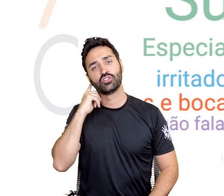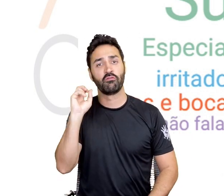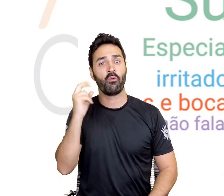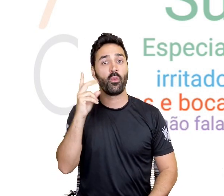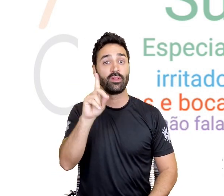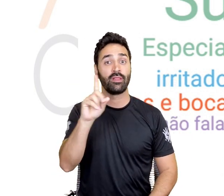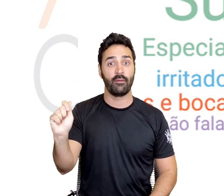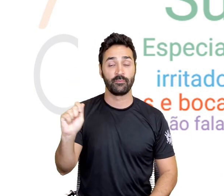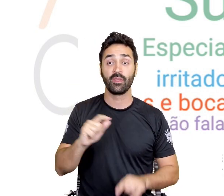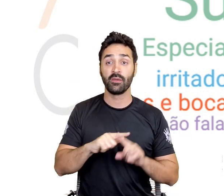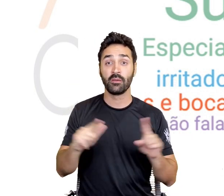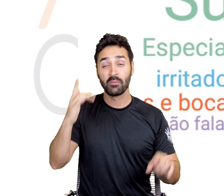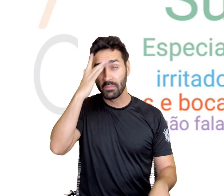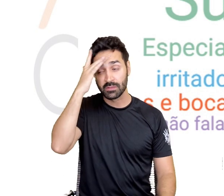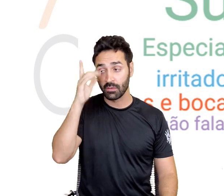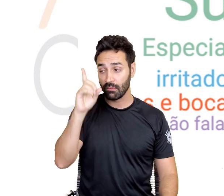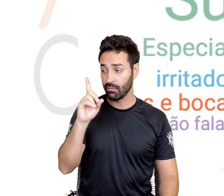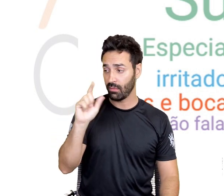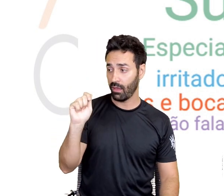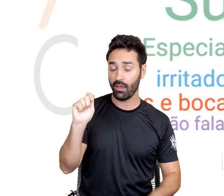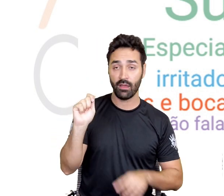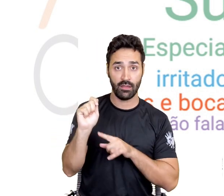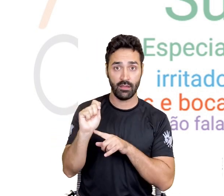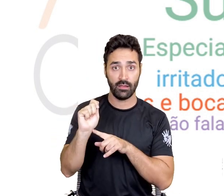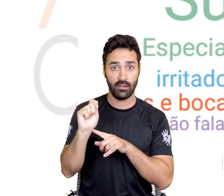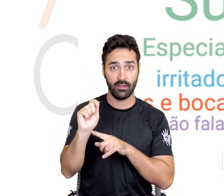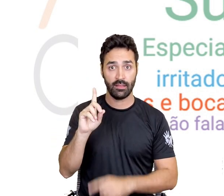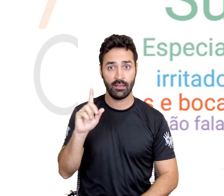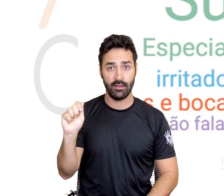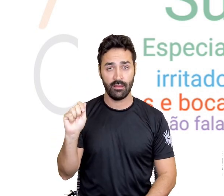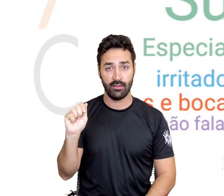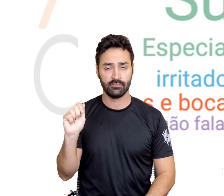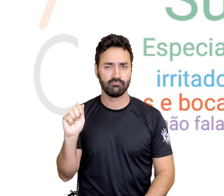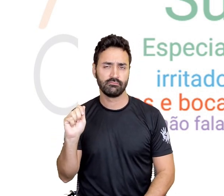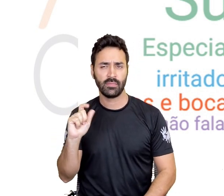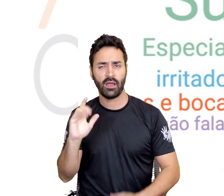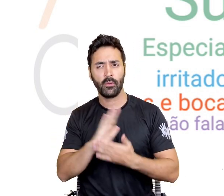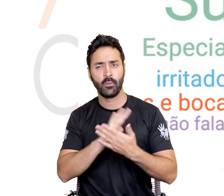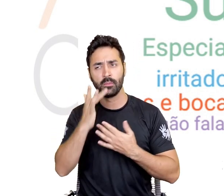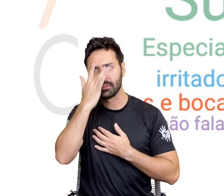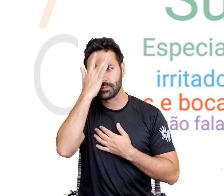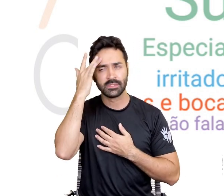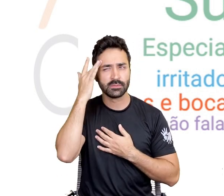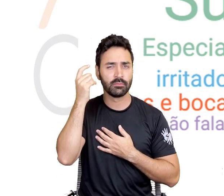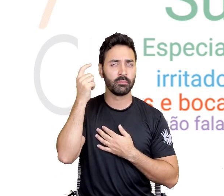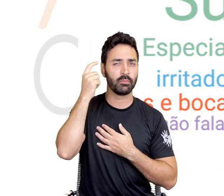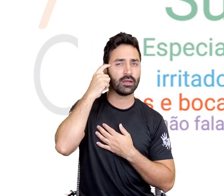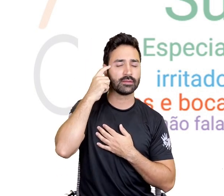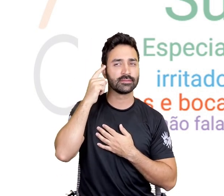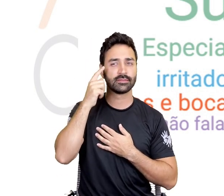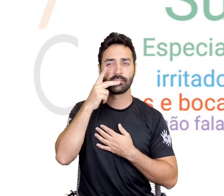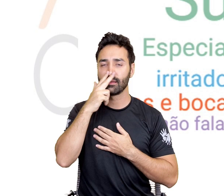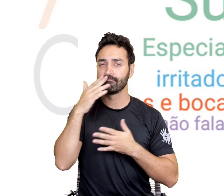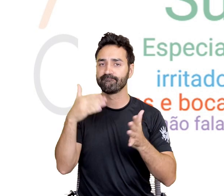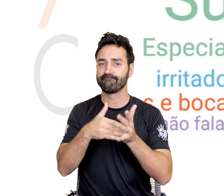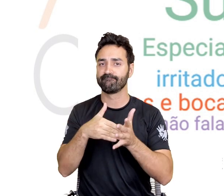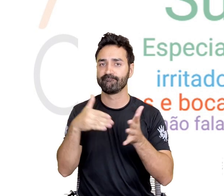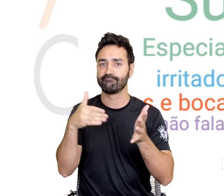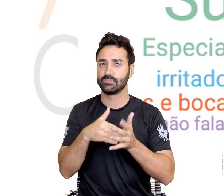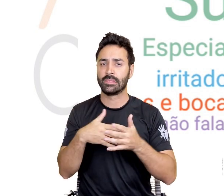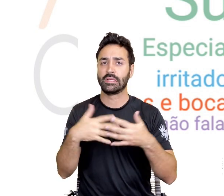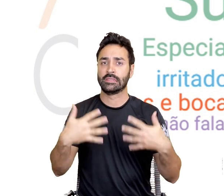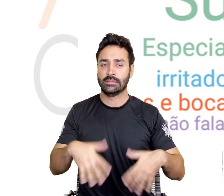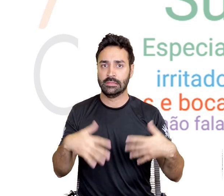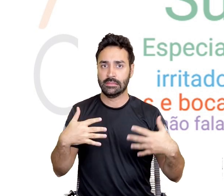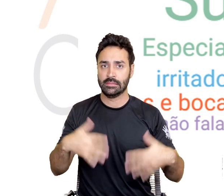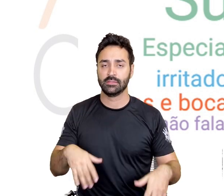deficiente auditivo, esse termo, né, deficiência auditiva, muitas pessoas veem como uma questão, uma barreira também muito grande,